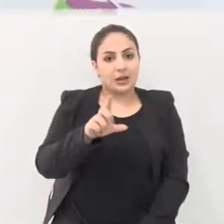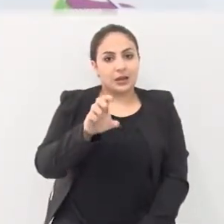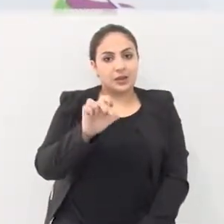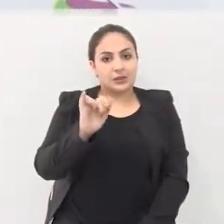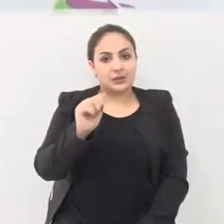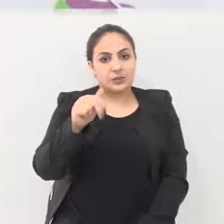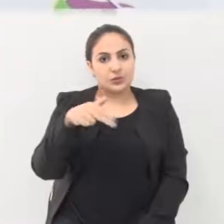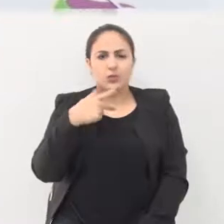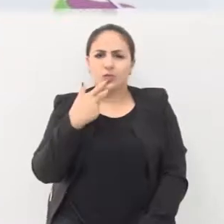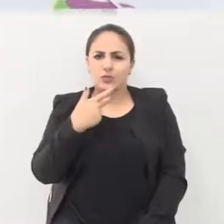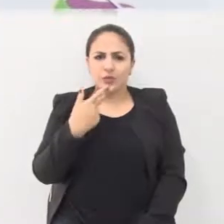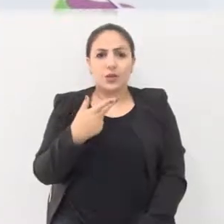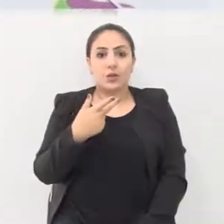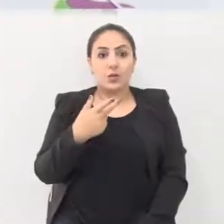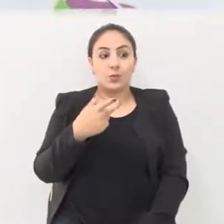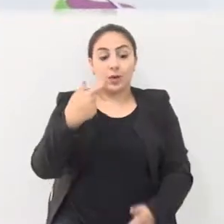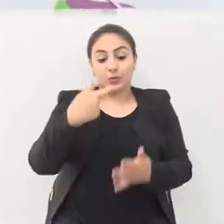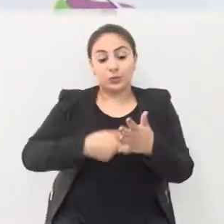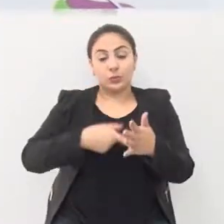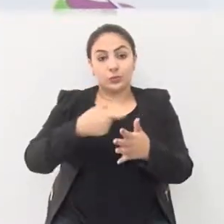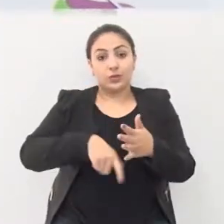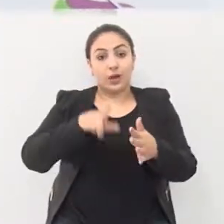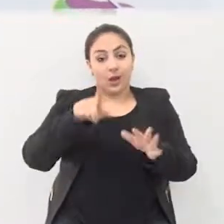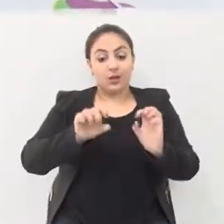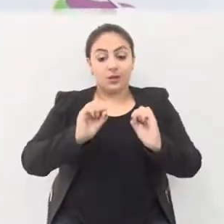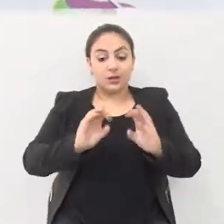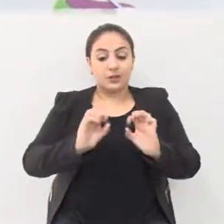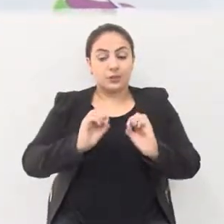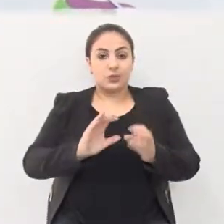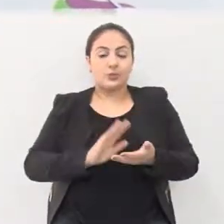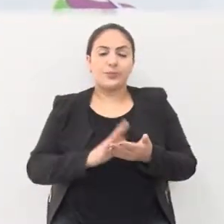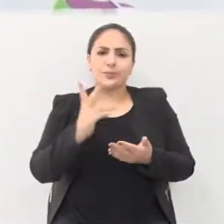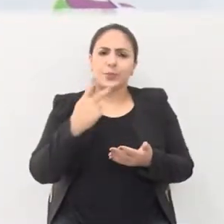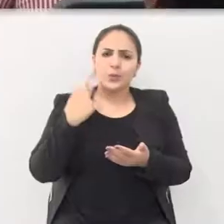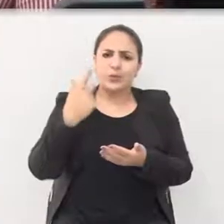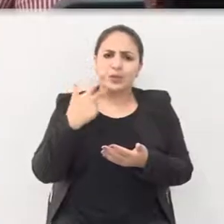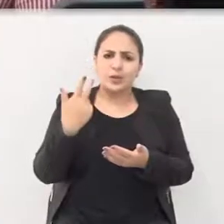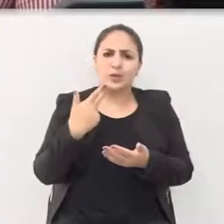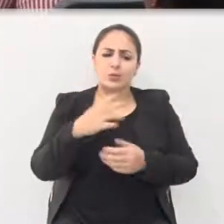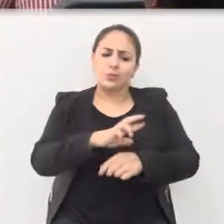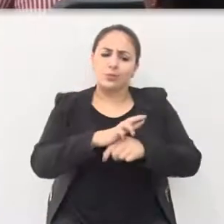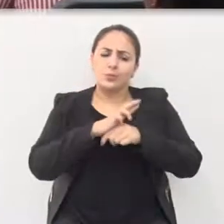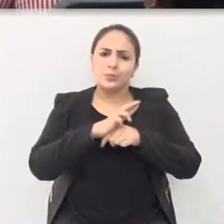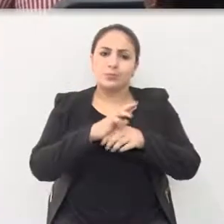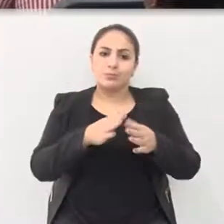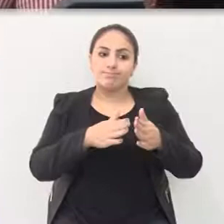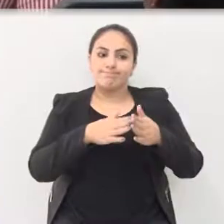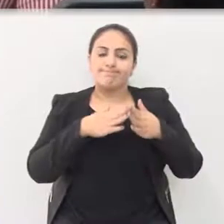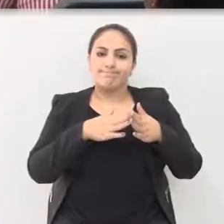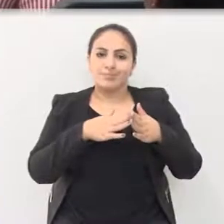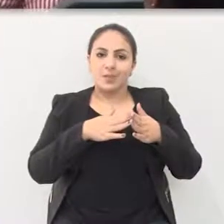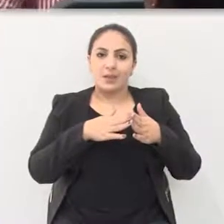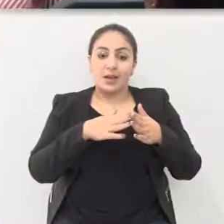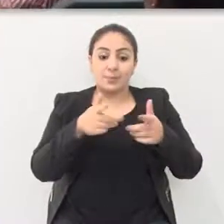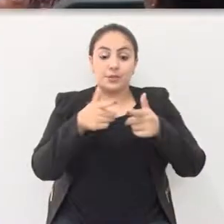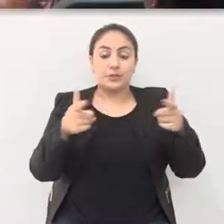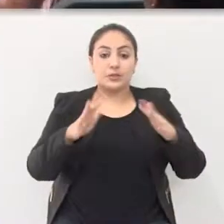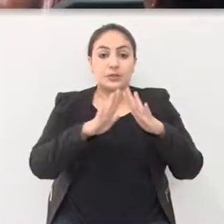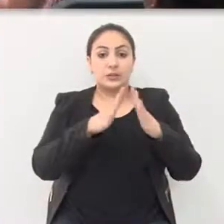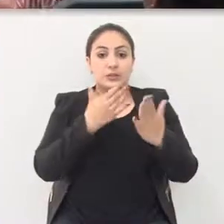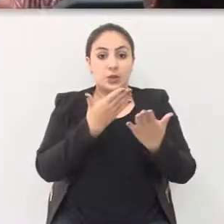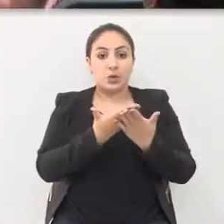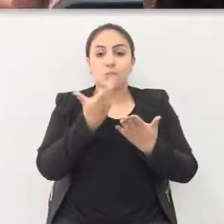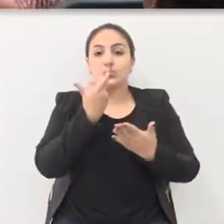Gleison Consalter falou sobre uma de suas bandeiras, a educação. O parlamentar defendeu a ampliação de